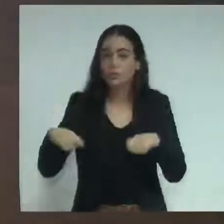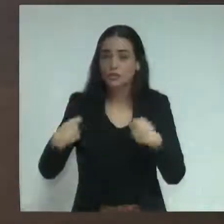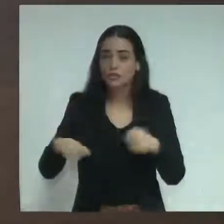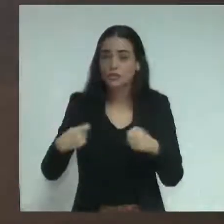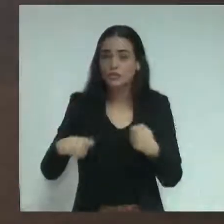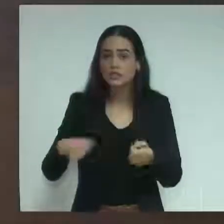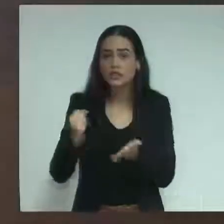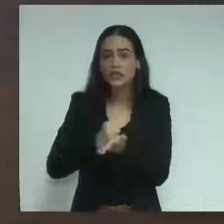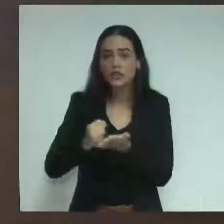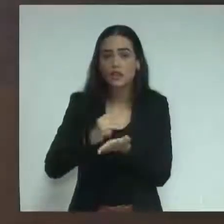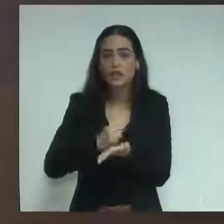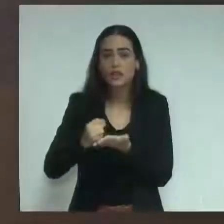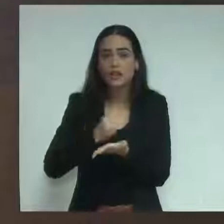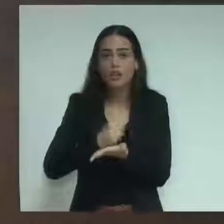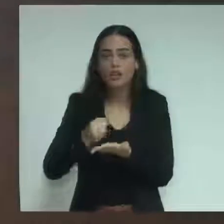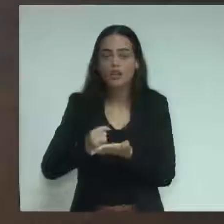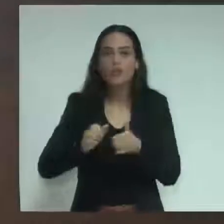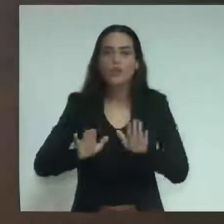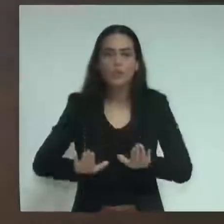contratação.